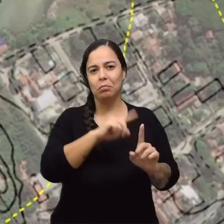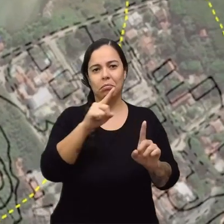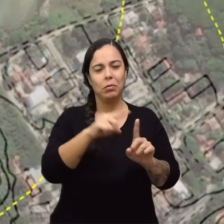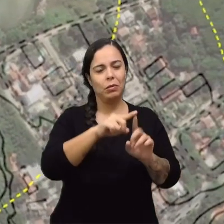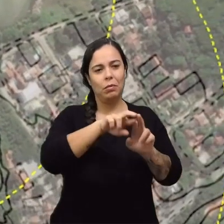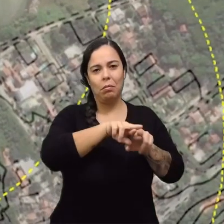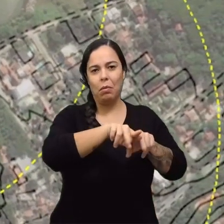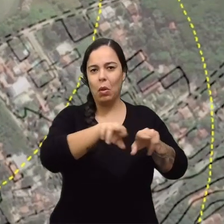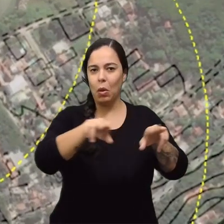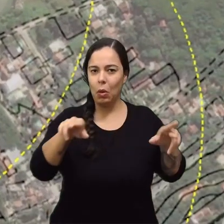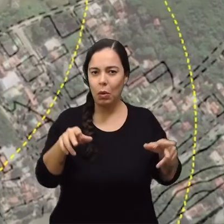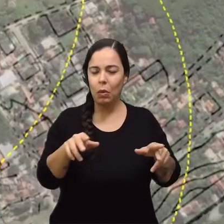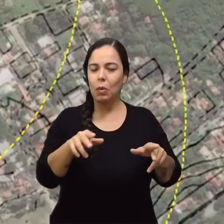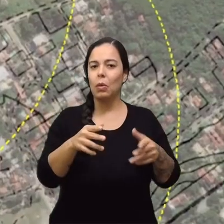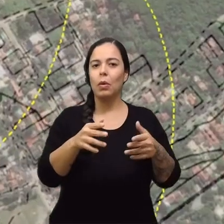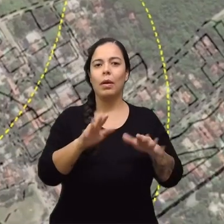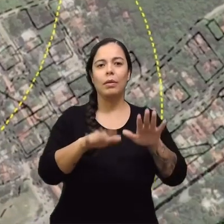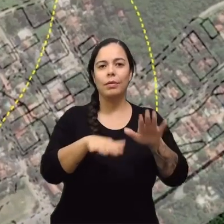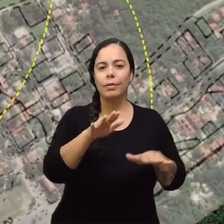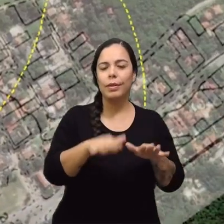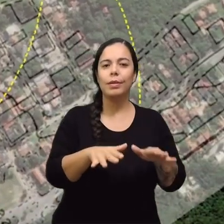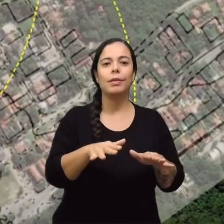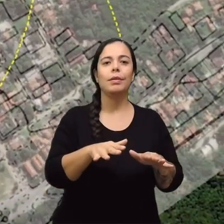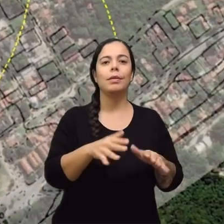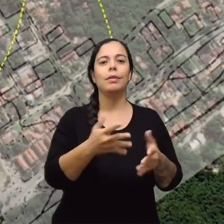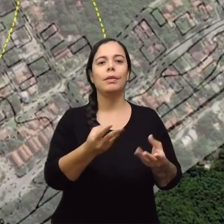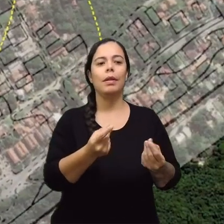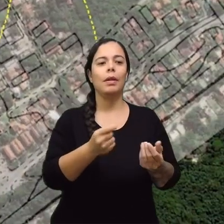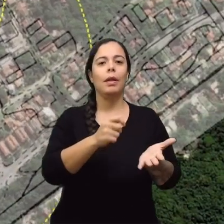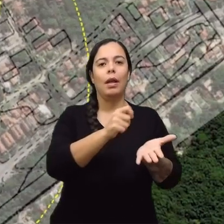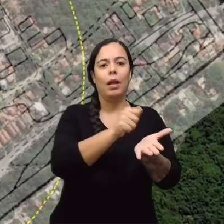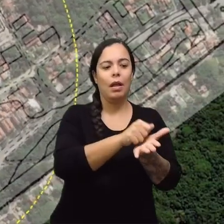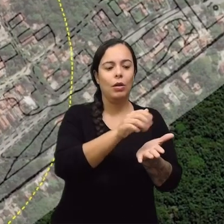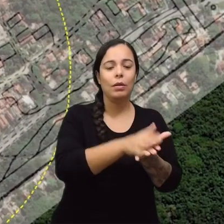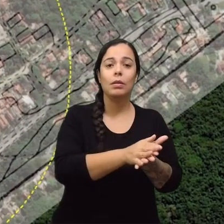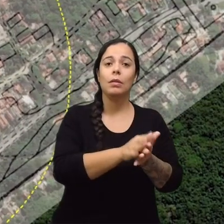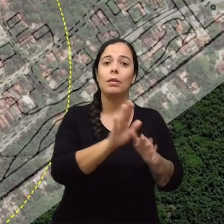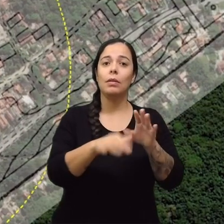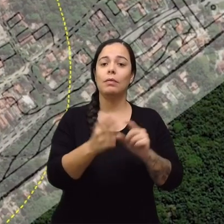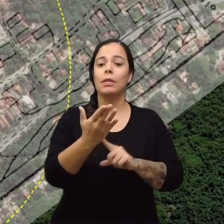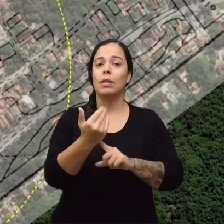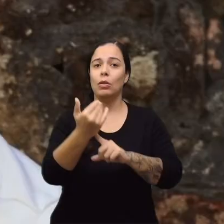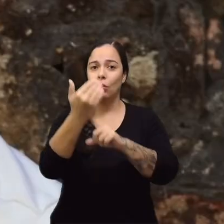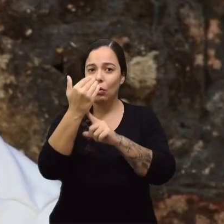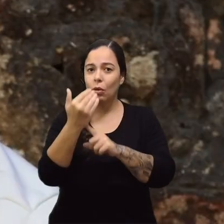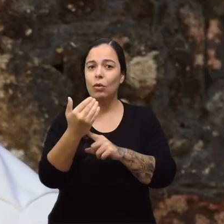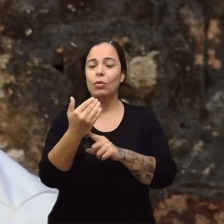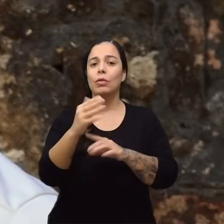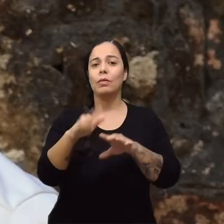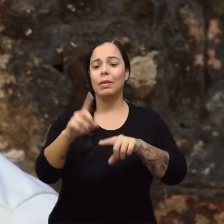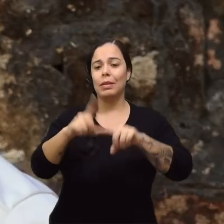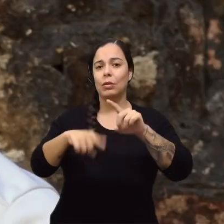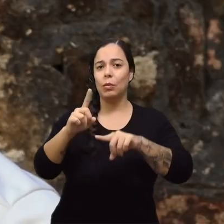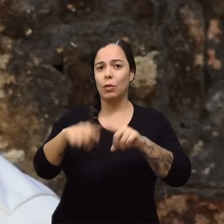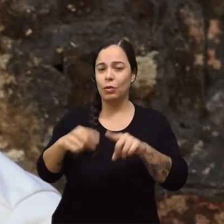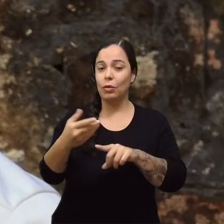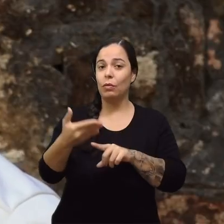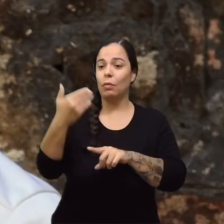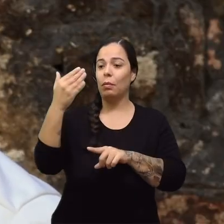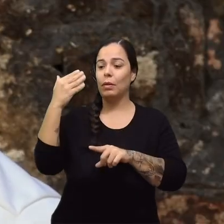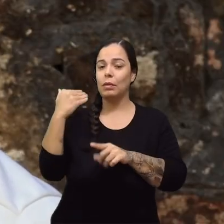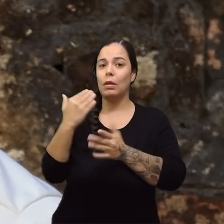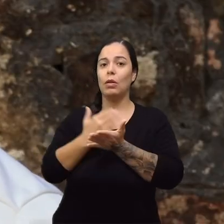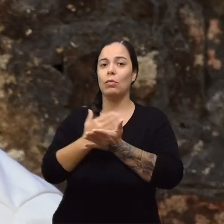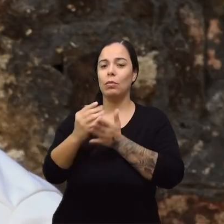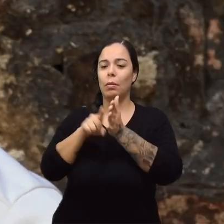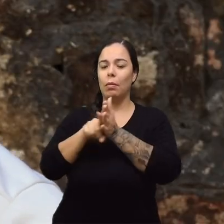sejam eles fatores até mesmo de anotações, fatores tecnológicos, né, de dispositivos que a gente tinha no início das pesquisas